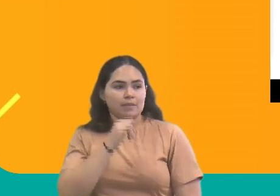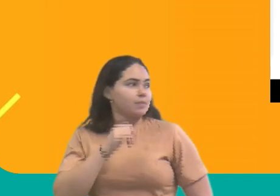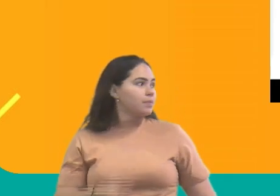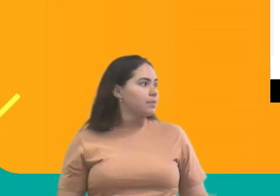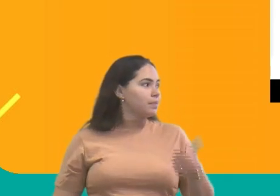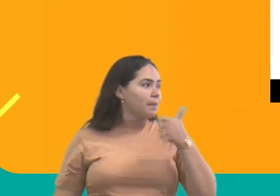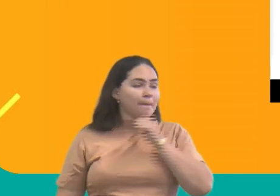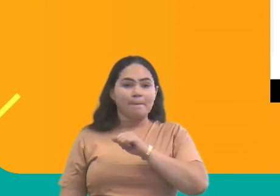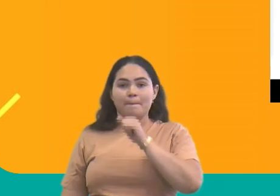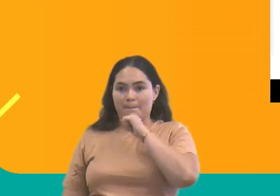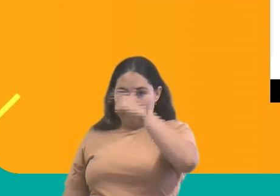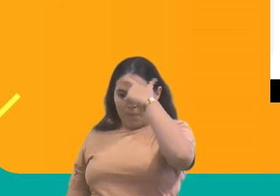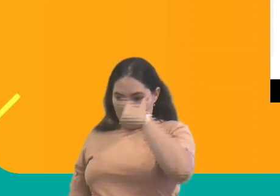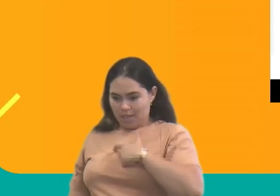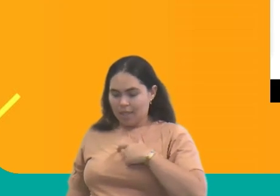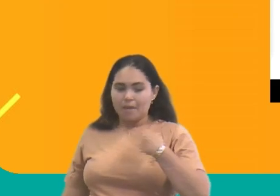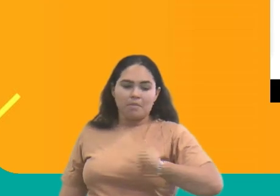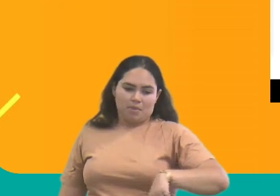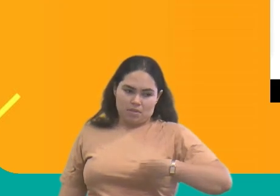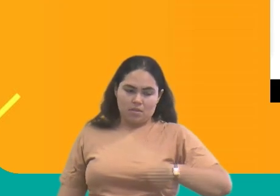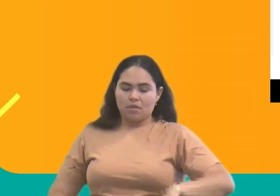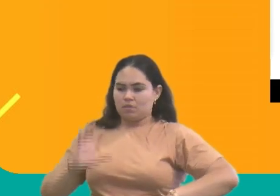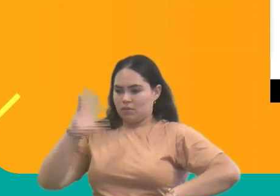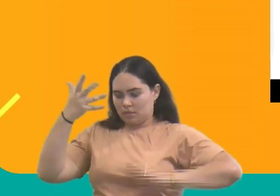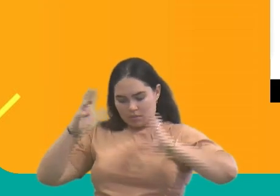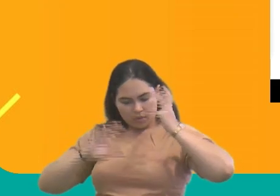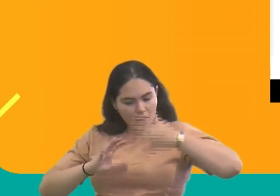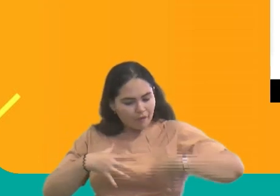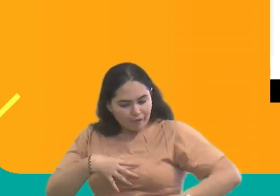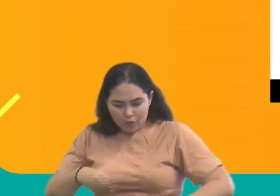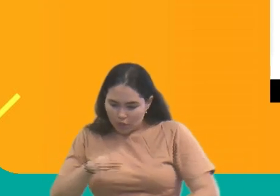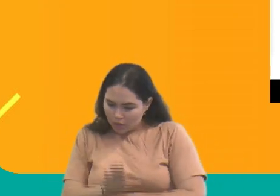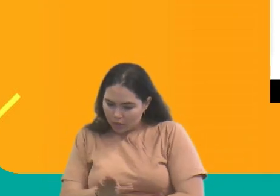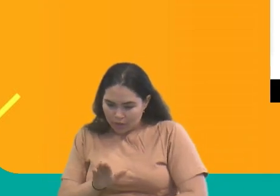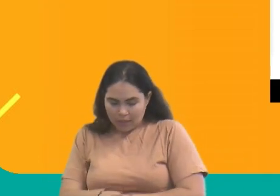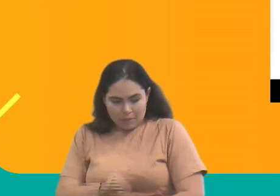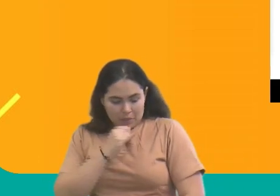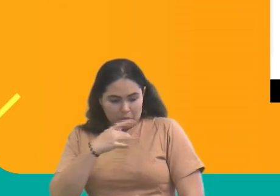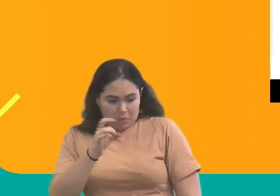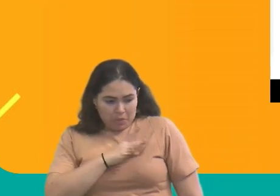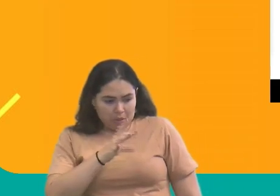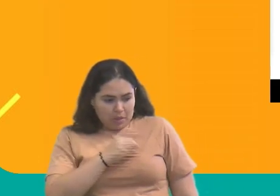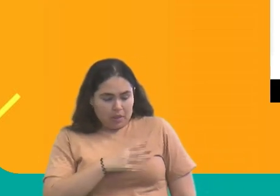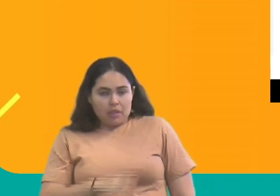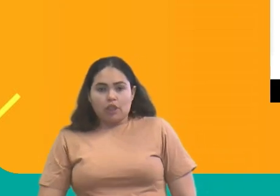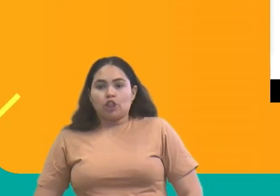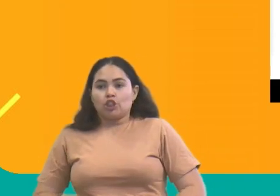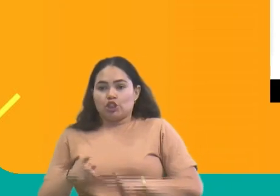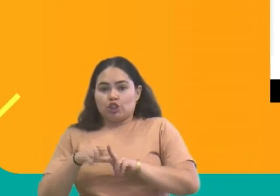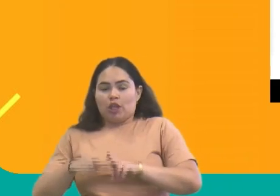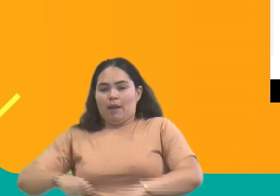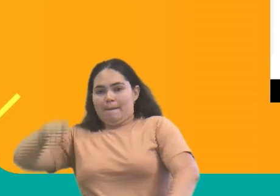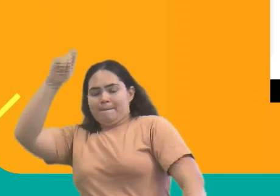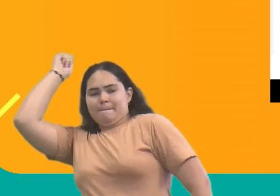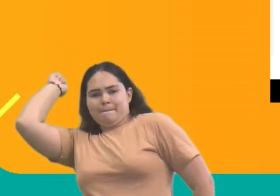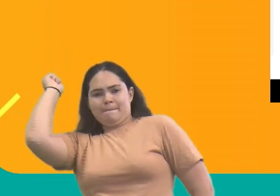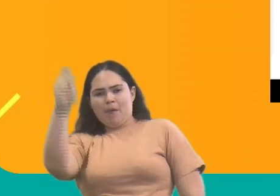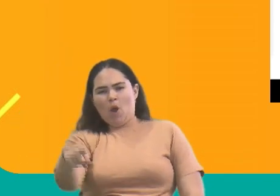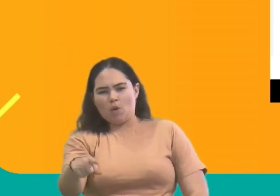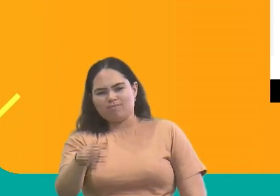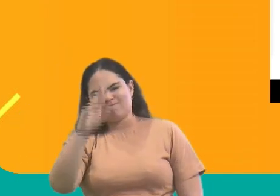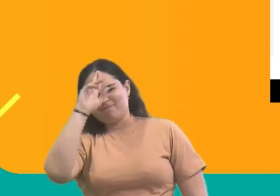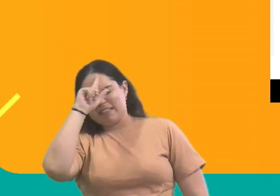tem que fazer coisas que você não faz. Quando você está com medo e você arremessa a primeira chinela, você provavelmente